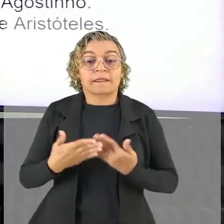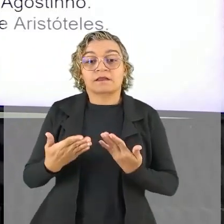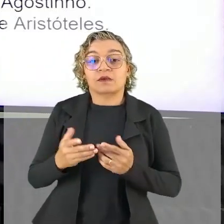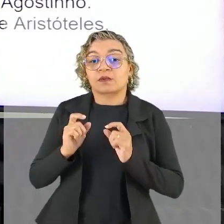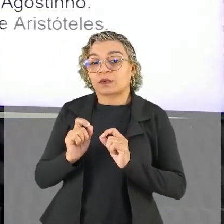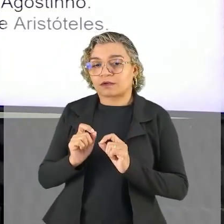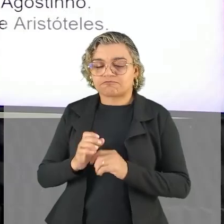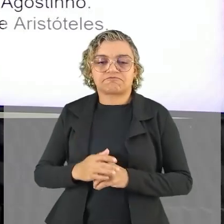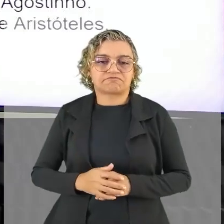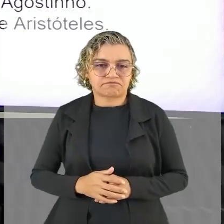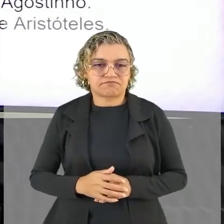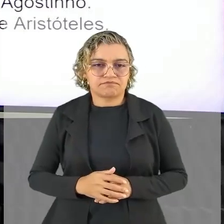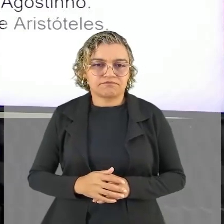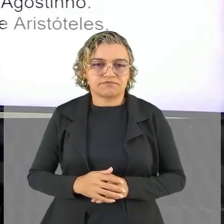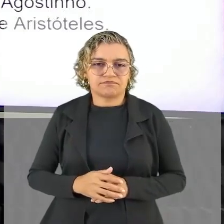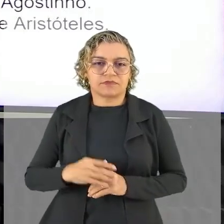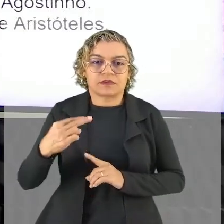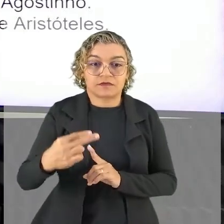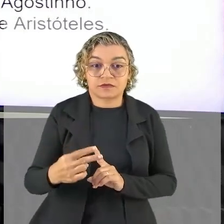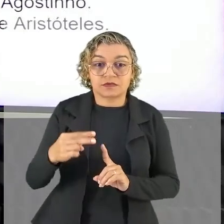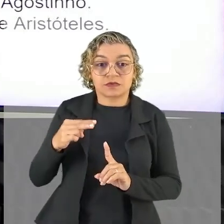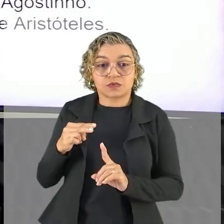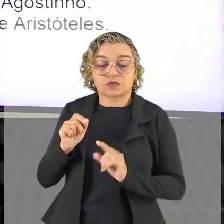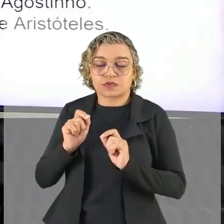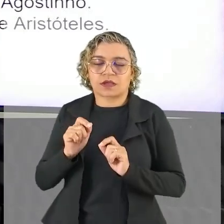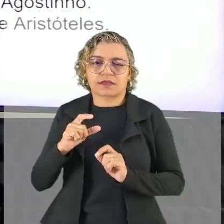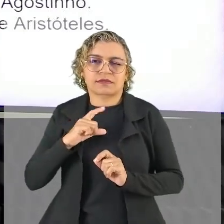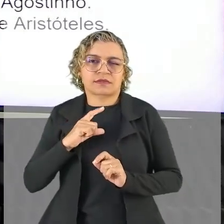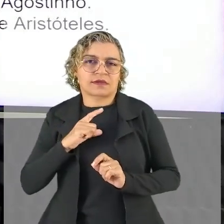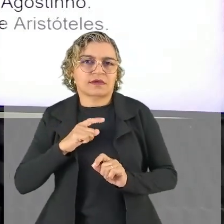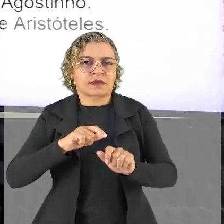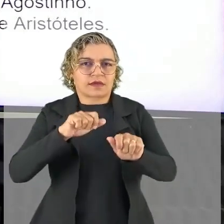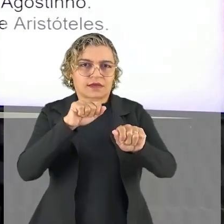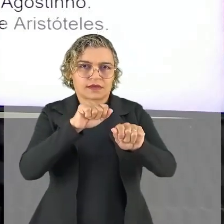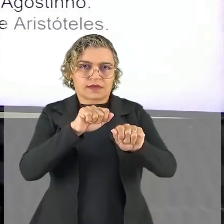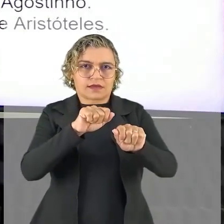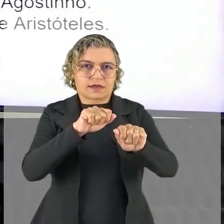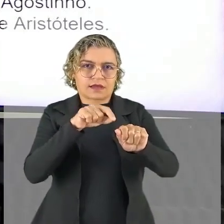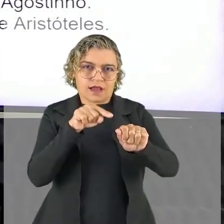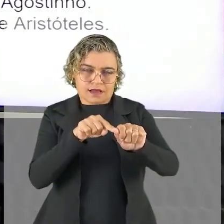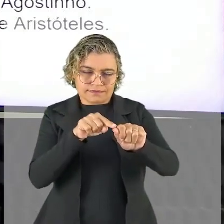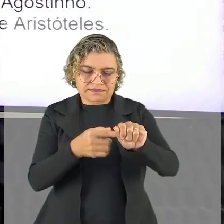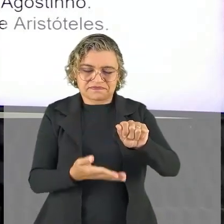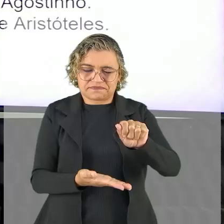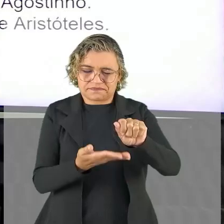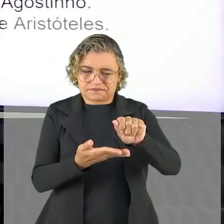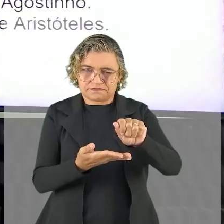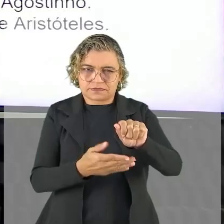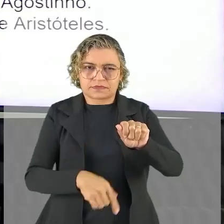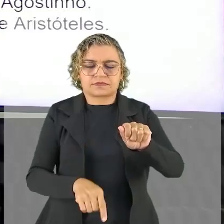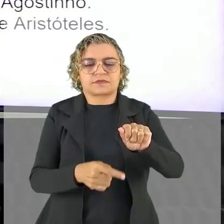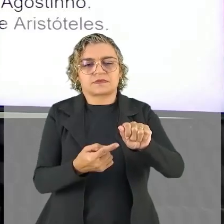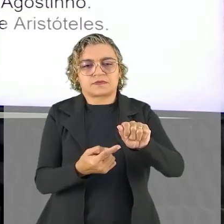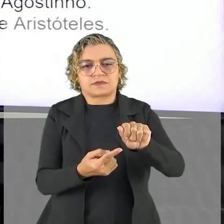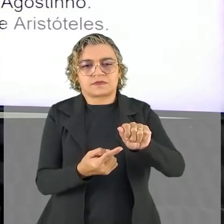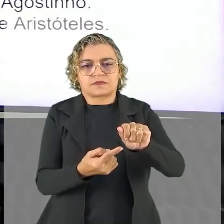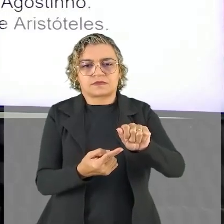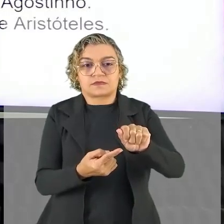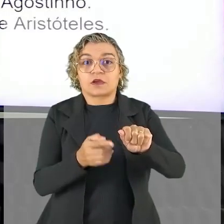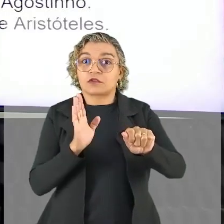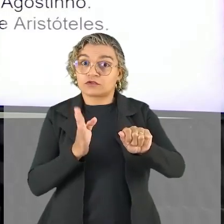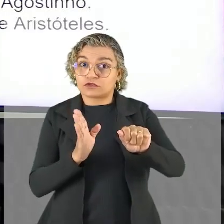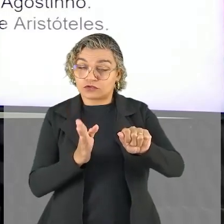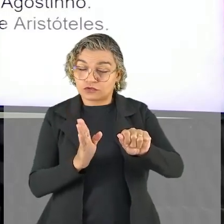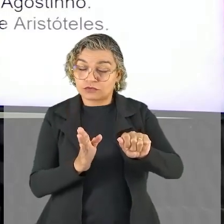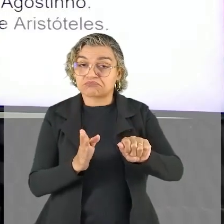filósofo mencionado retoma o quê? Vamos às alternativas. Alternativa A, o pensamento idealista de Platão, como eu acabei de